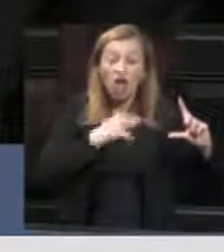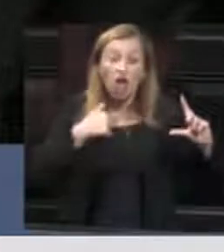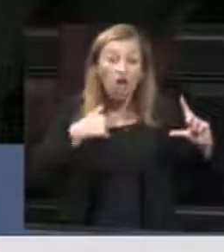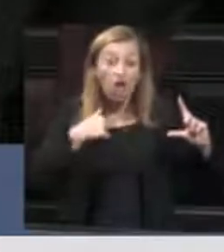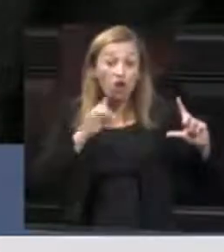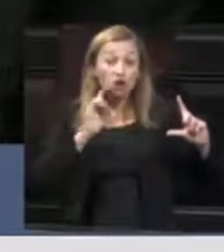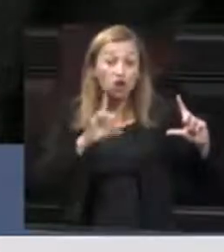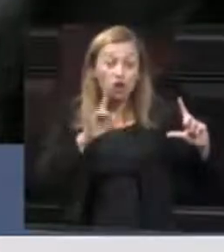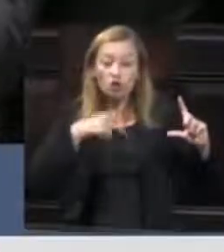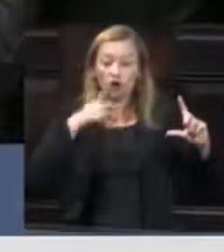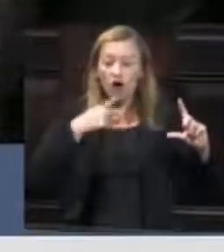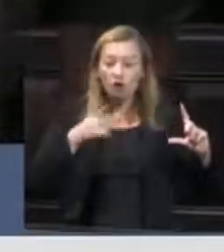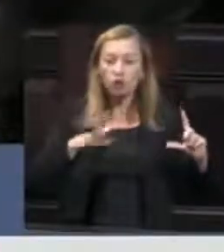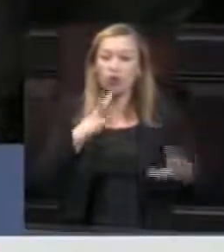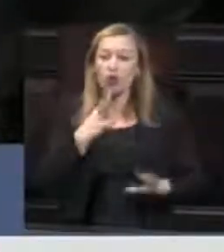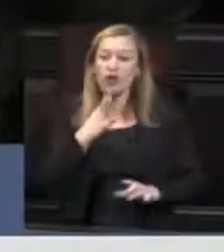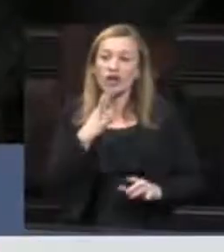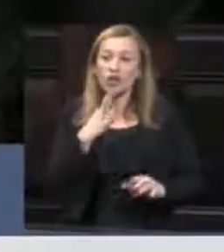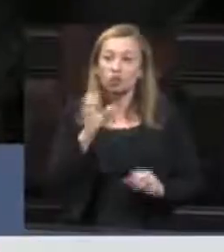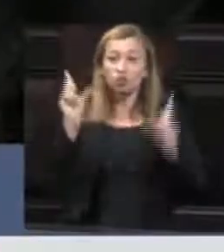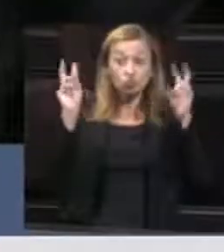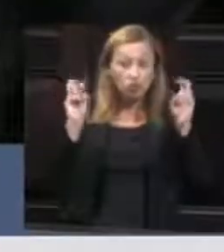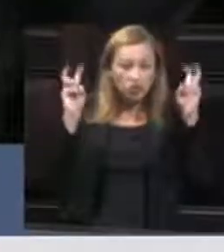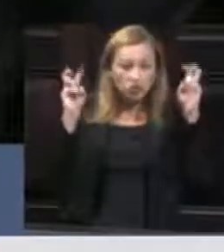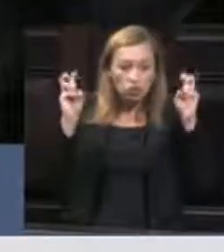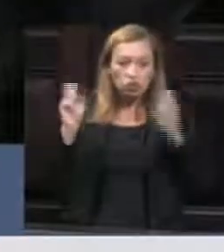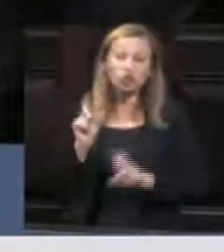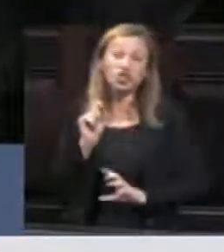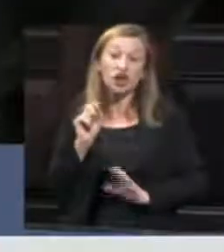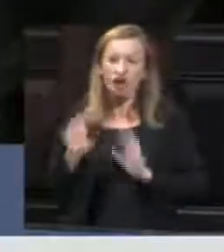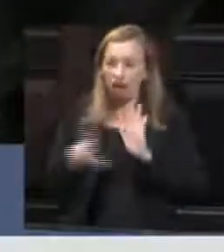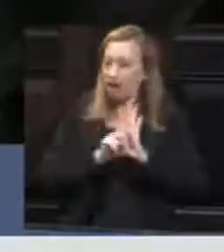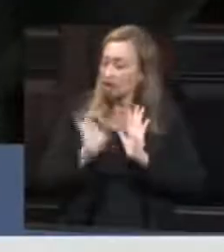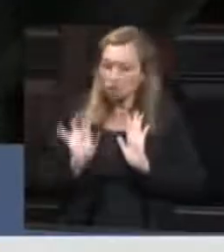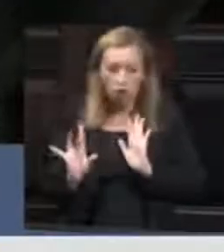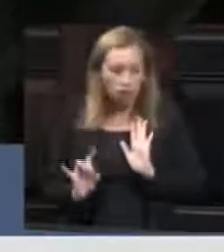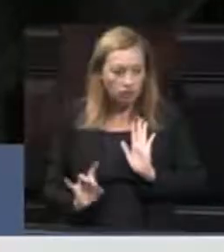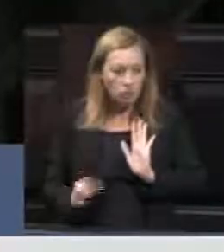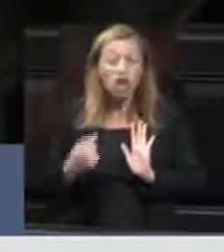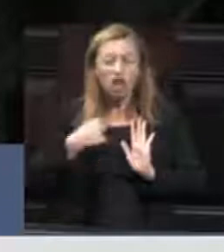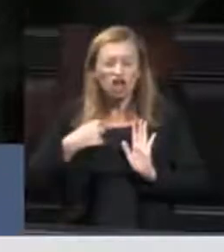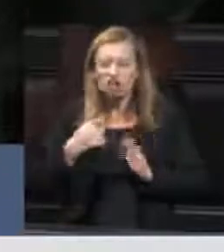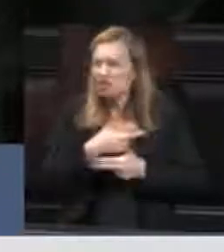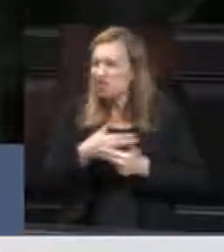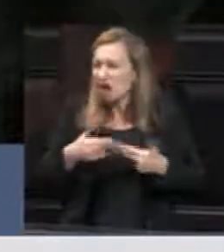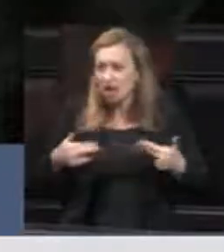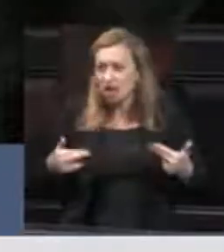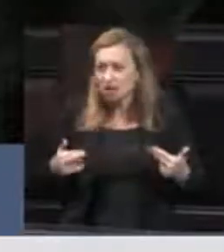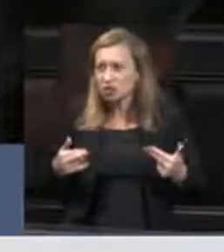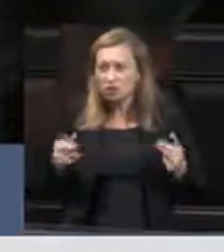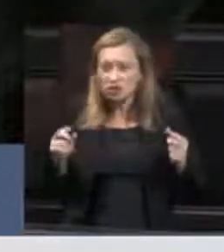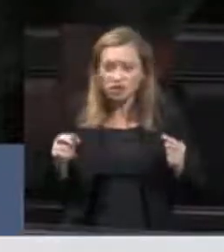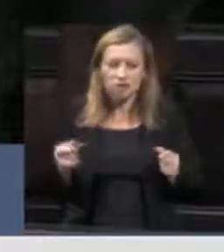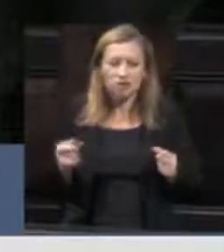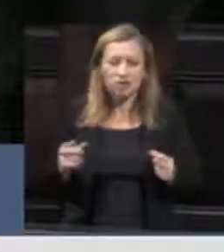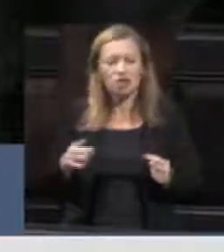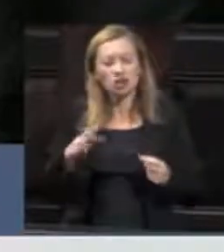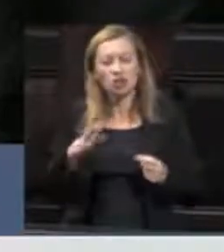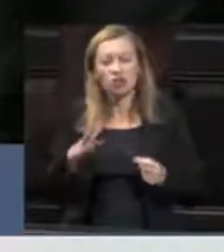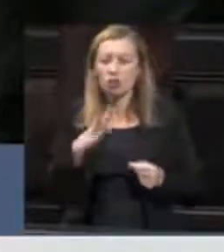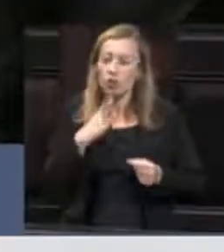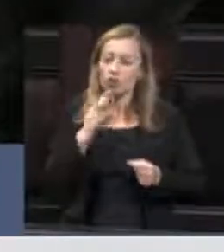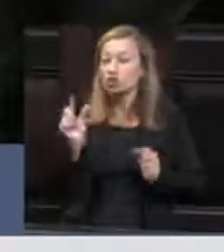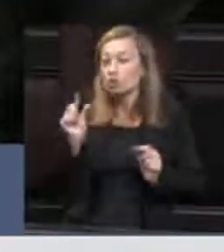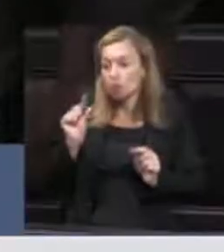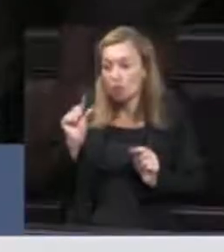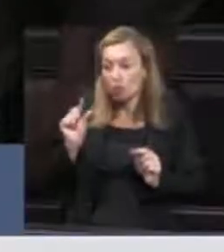tenho conhecimento de causa, que são as leis, e muito pouco, porque ainda estou aprendendo. Então eu faço com muito respeito, não estou aqui